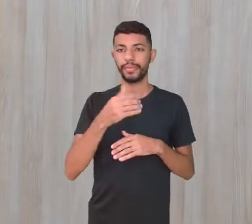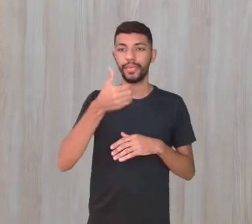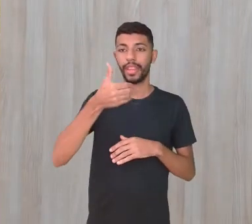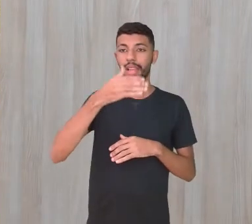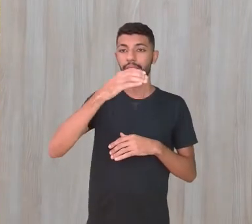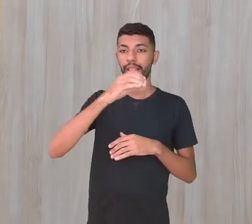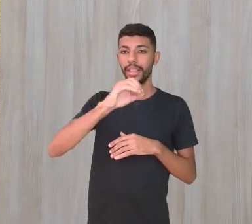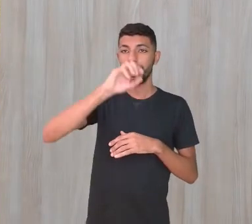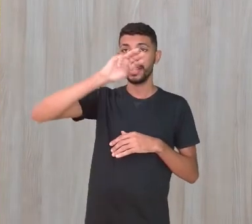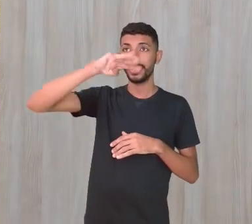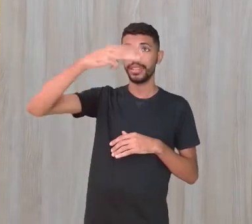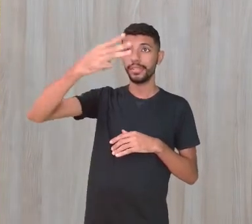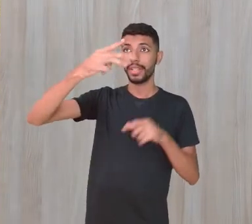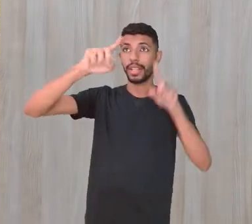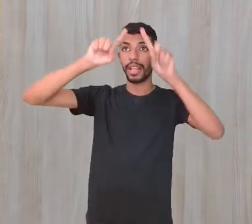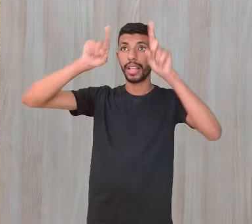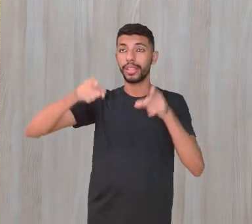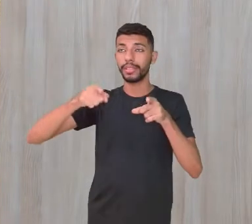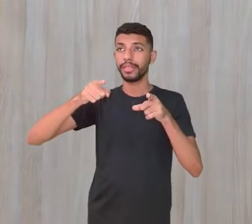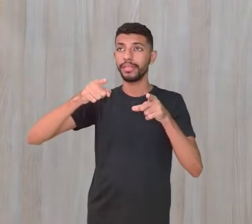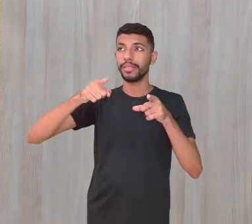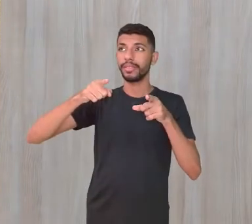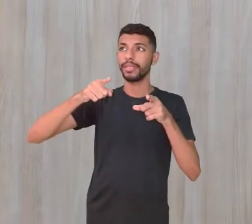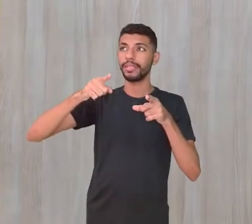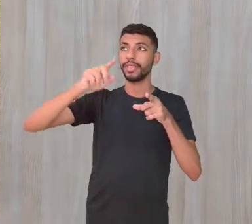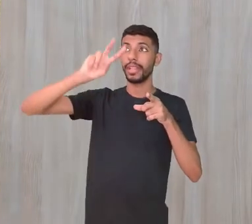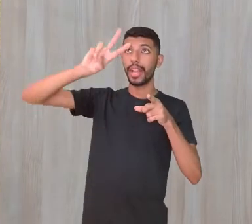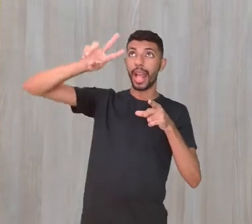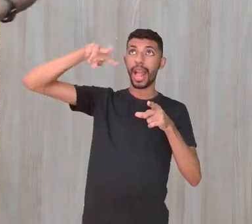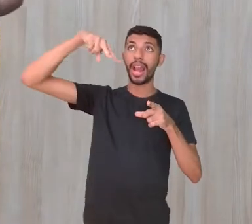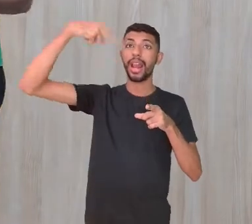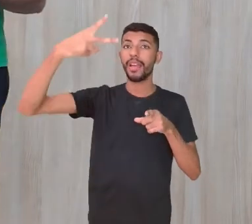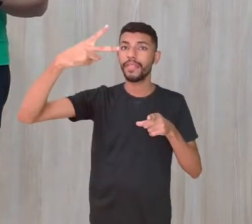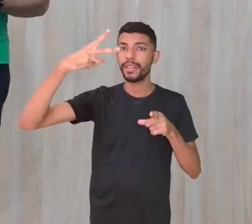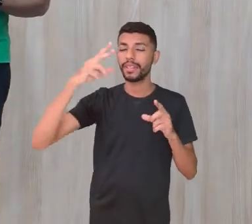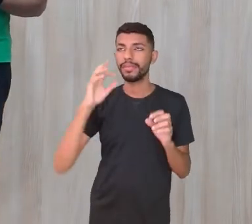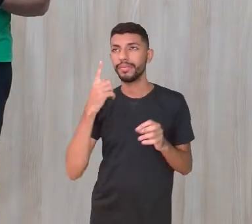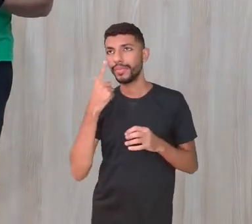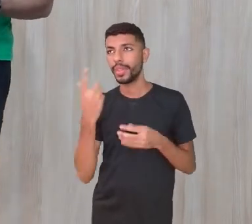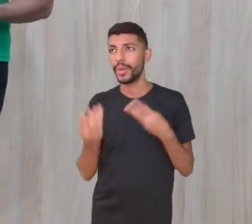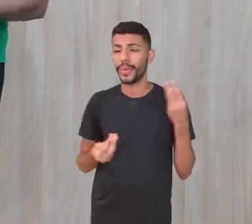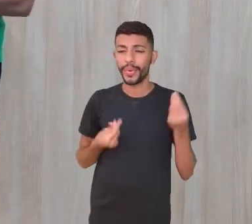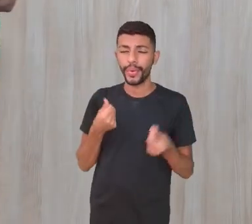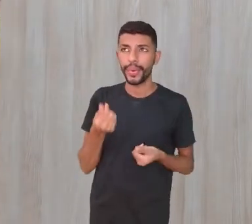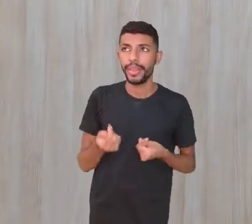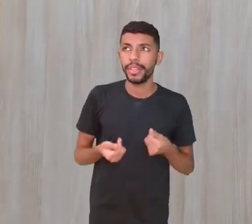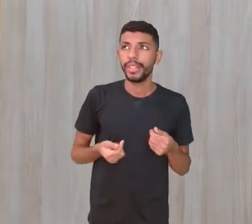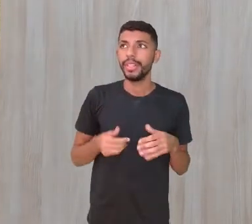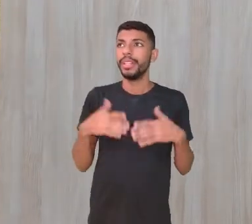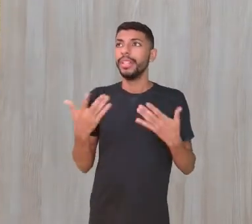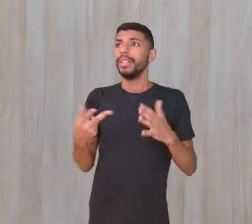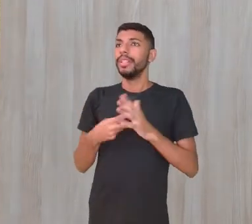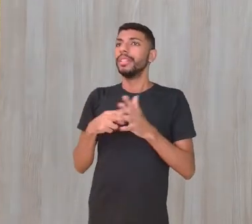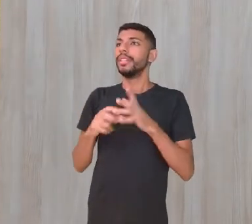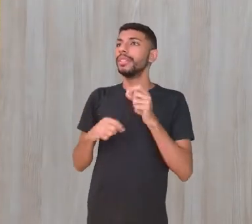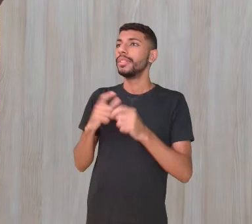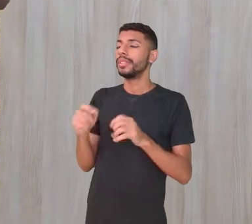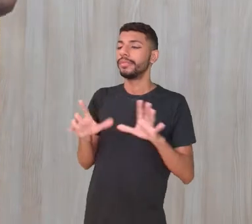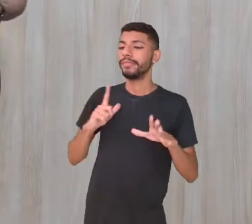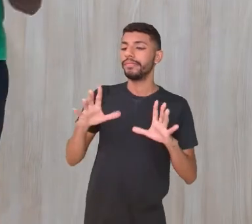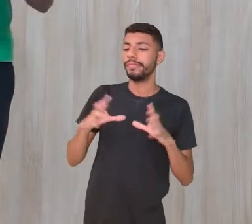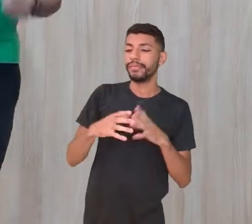elevado ao cubo e 10 elevado ao cubo está sendo elevado ao quadrado, tá? Ou seja, classificando aí